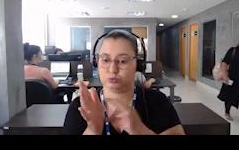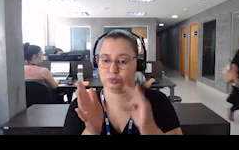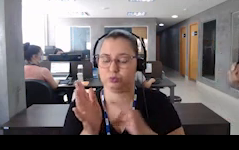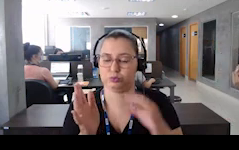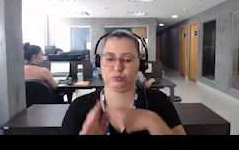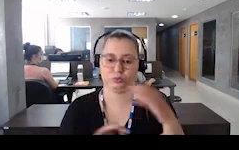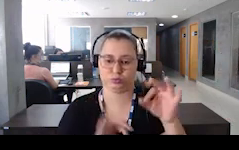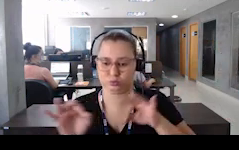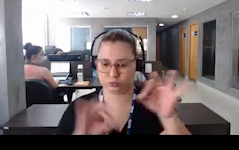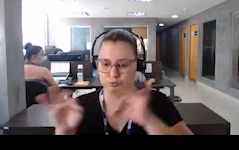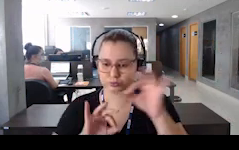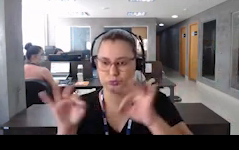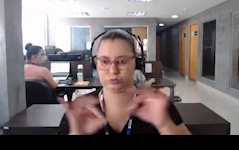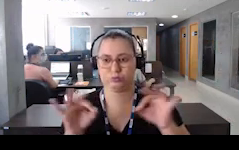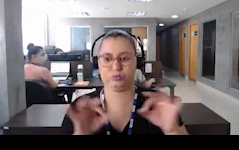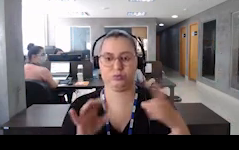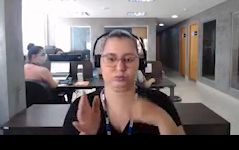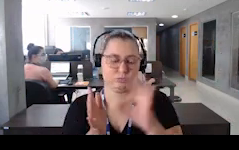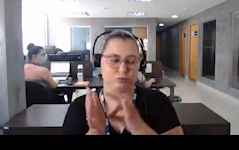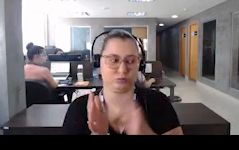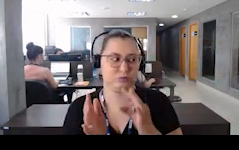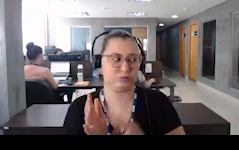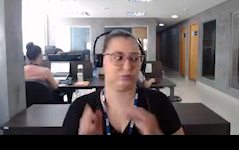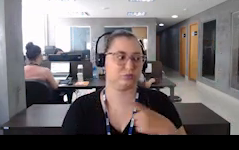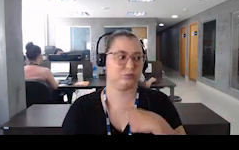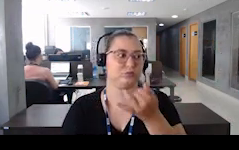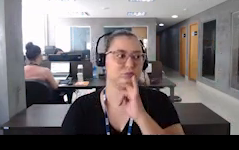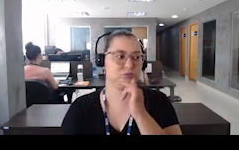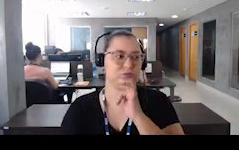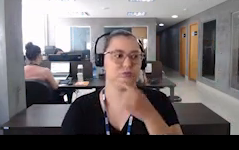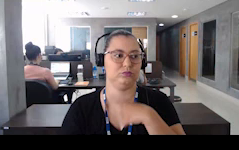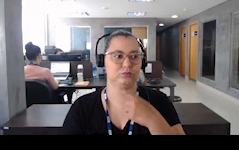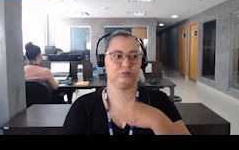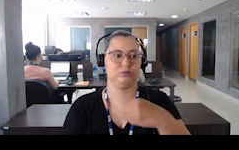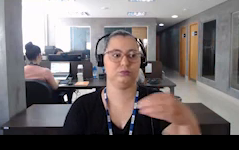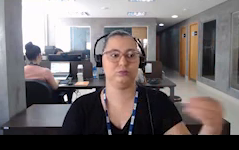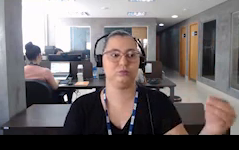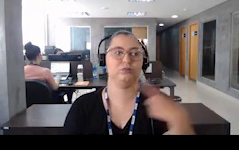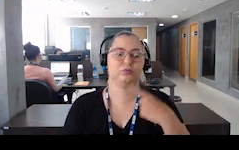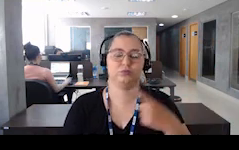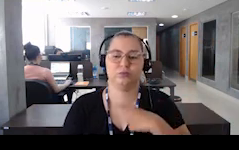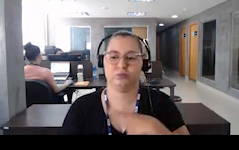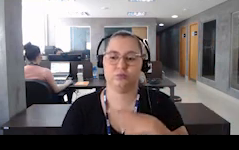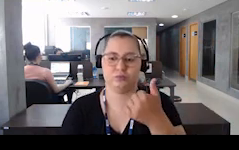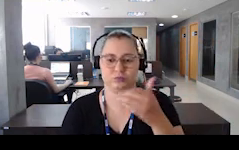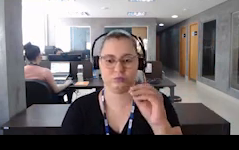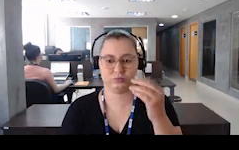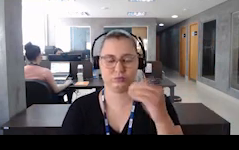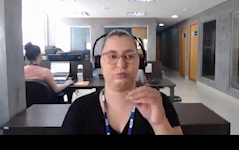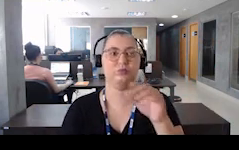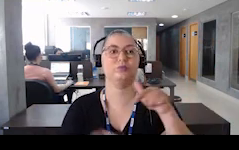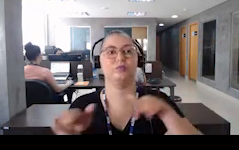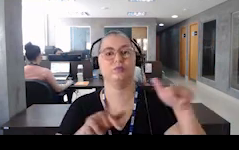tranquilo, que assim que eu conseguir me organizar aqui, eu faço as correções, tudo bem? Então, por exemplo, como a entrega está prevista para o dia 10, então